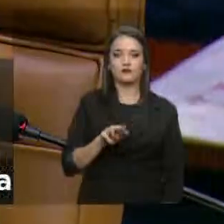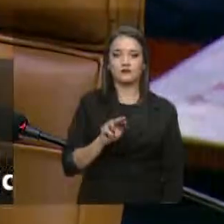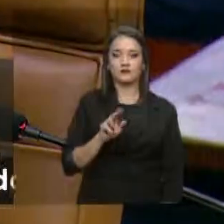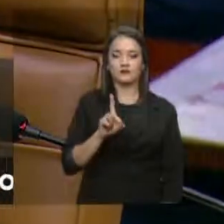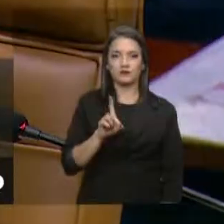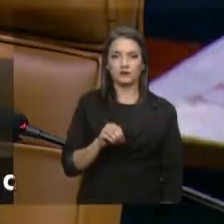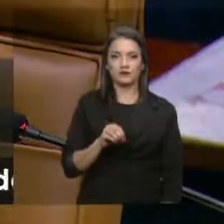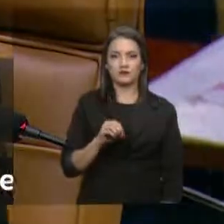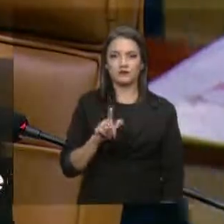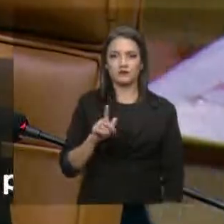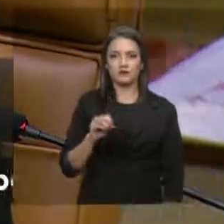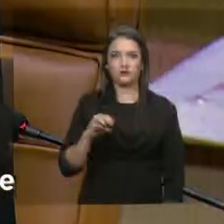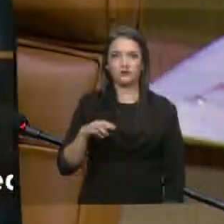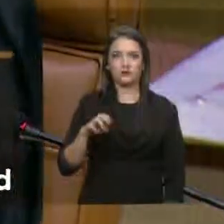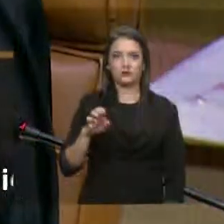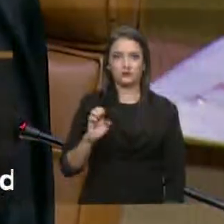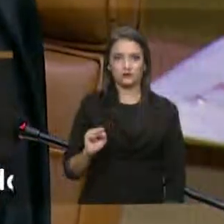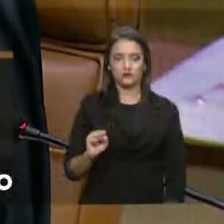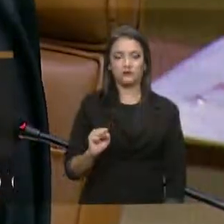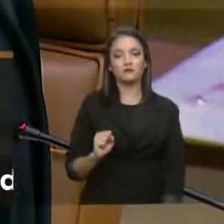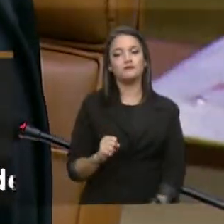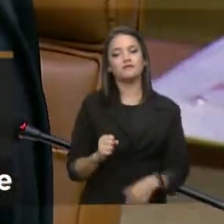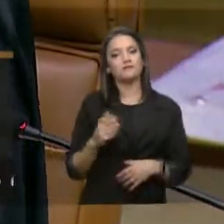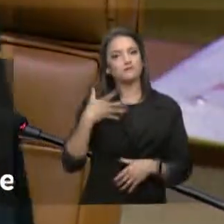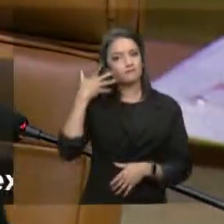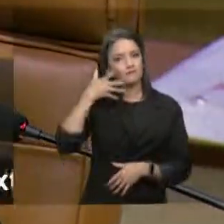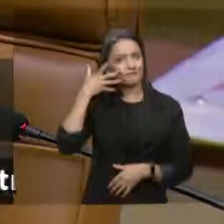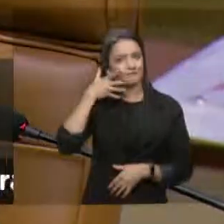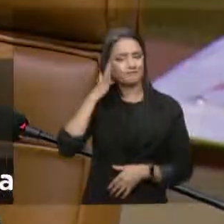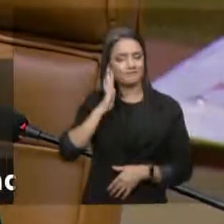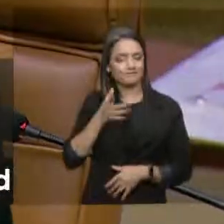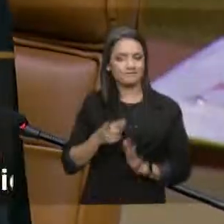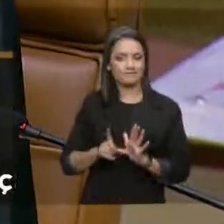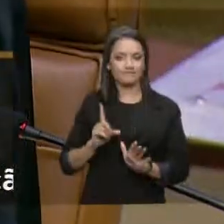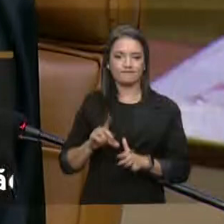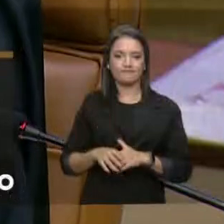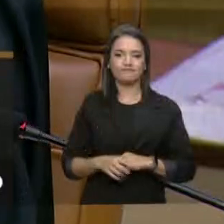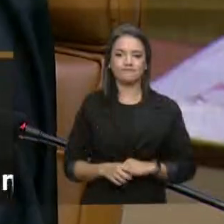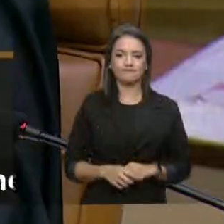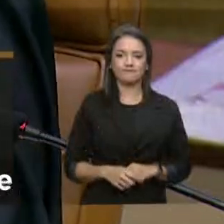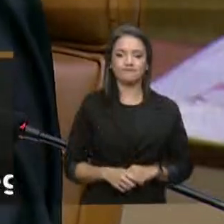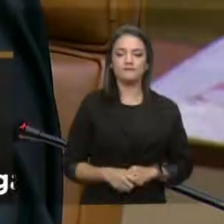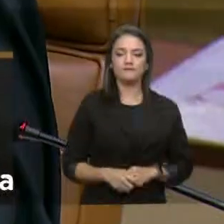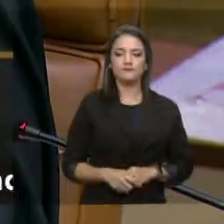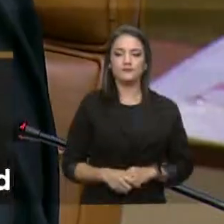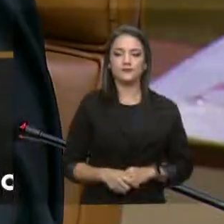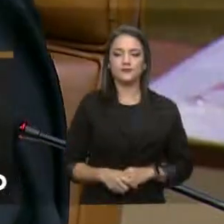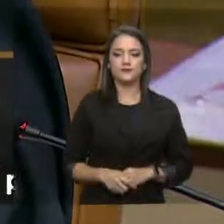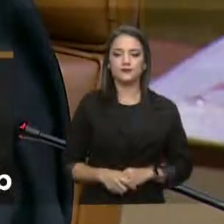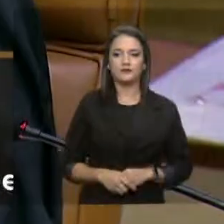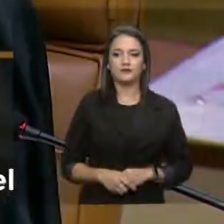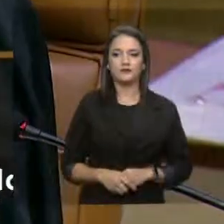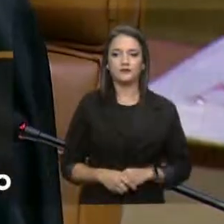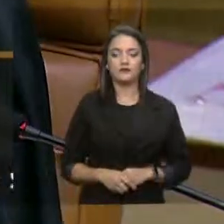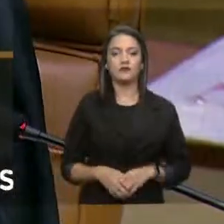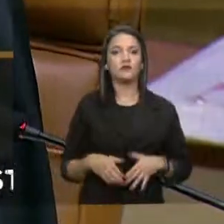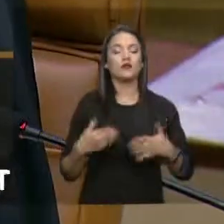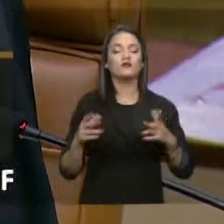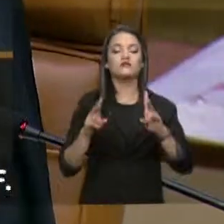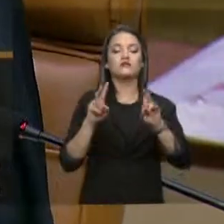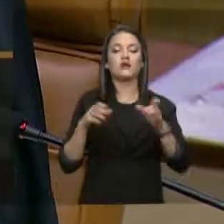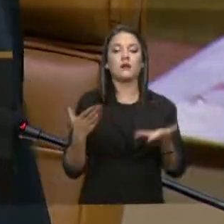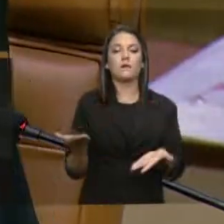orais. Presidente, aqui, conforme já é dito em relatório, trata-se de